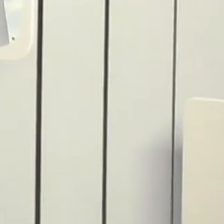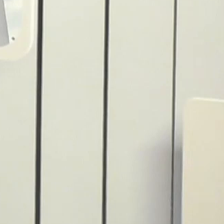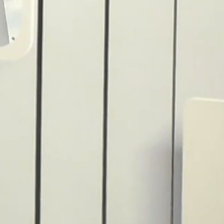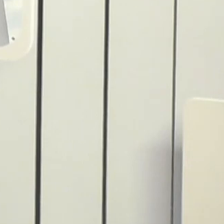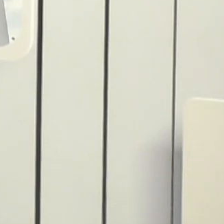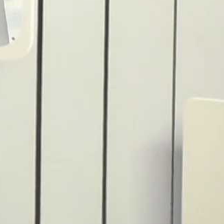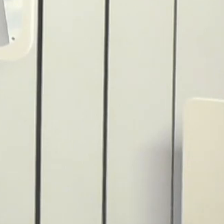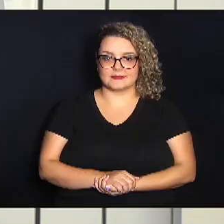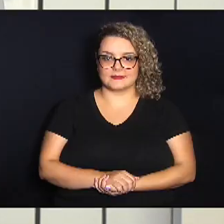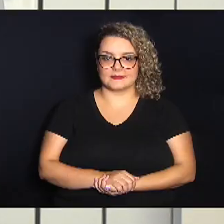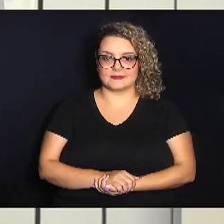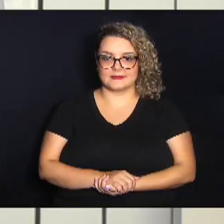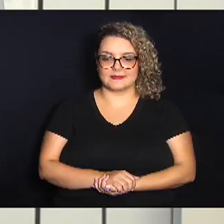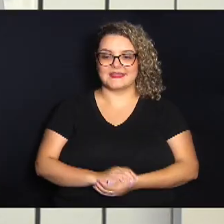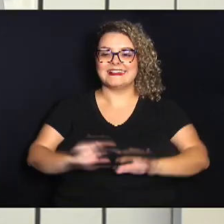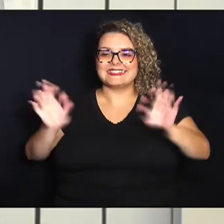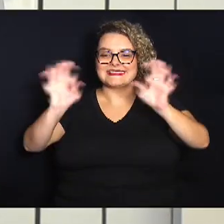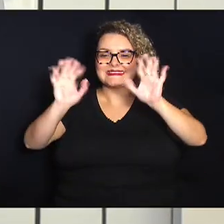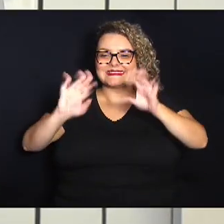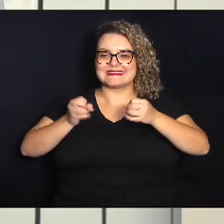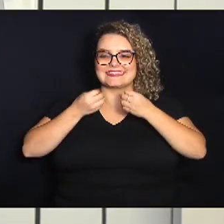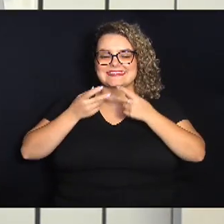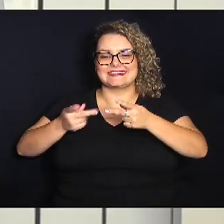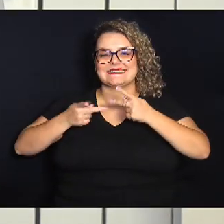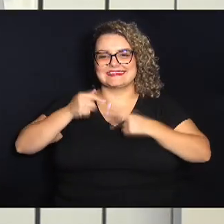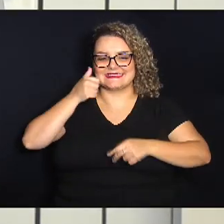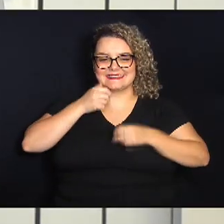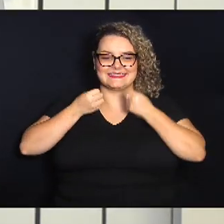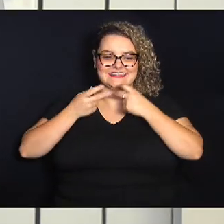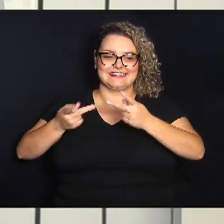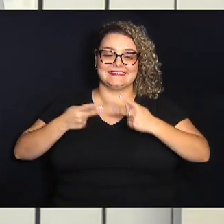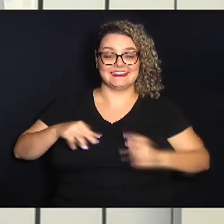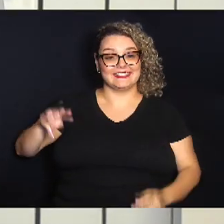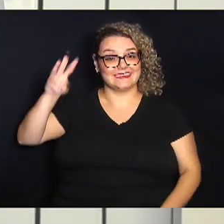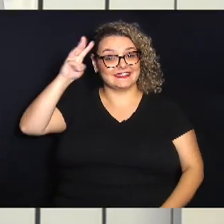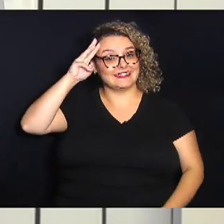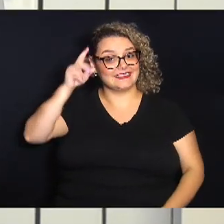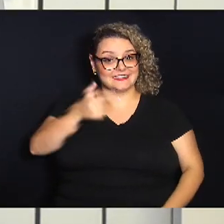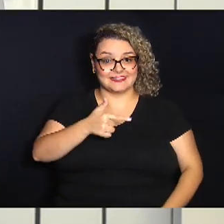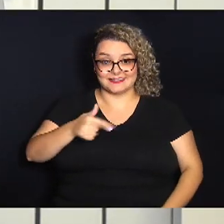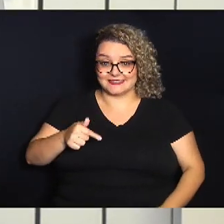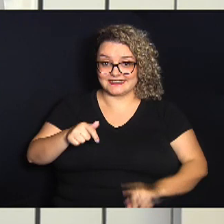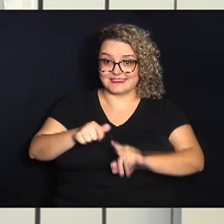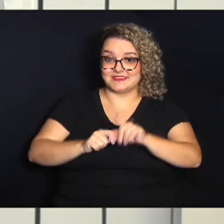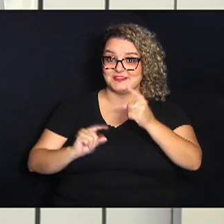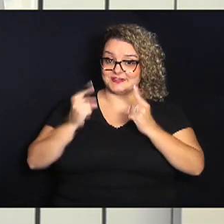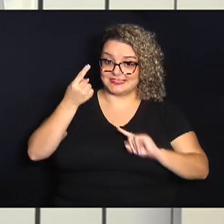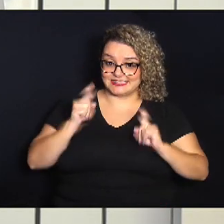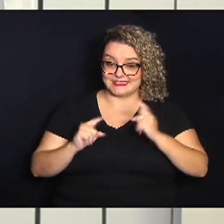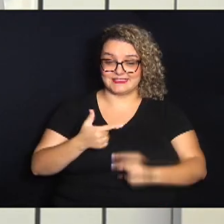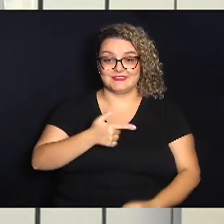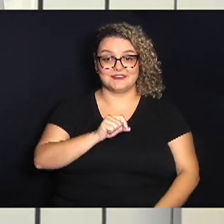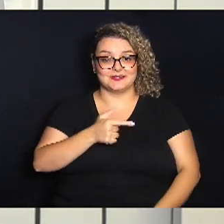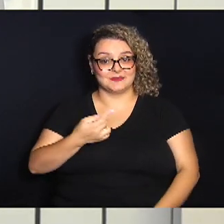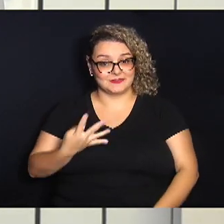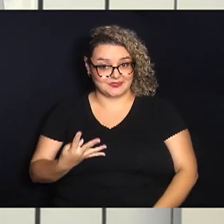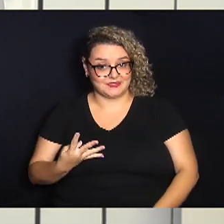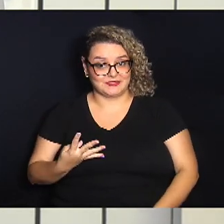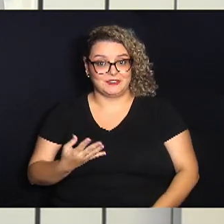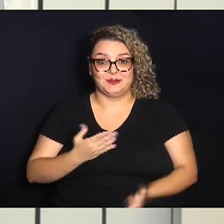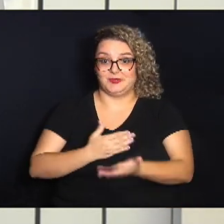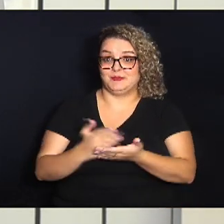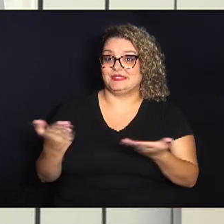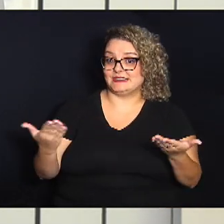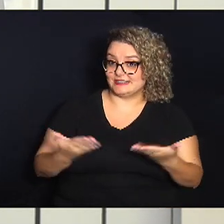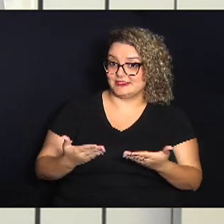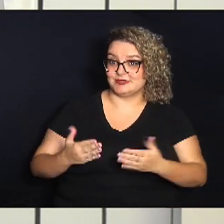Olá, seja bem-vinda, seja bem-vindo. Terça-feira, 27 de fevereiro de 2024. Começa agora